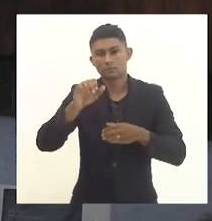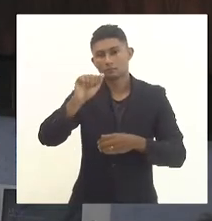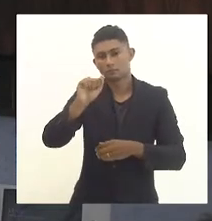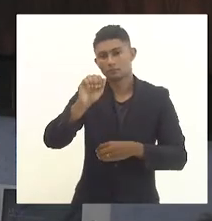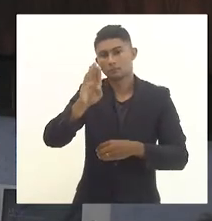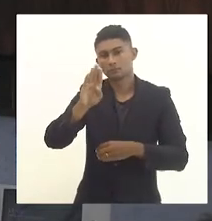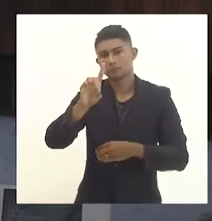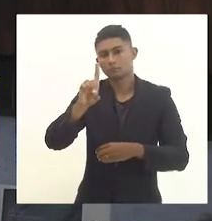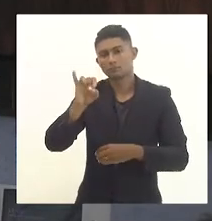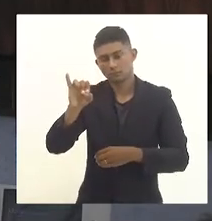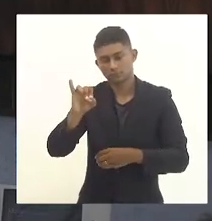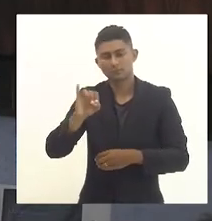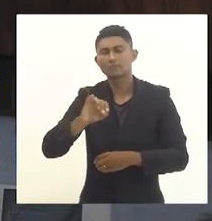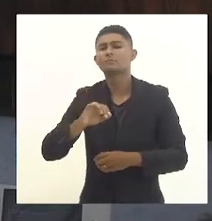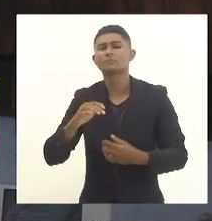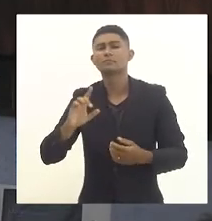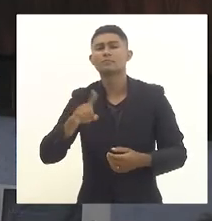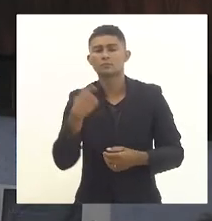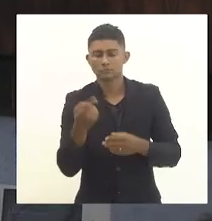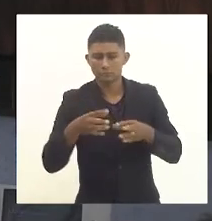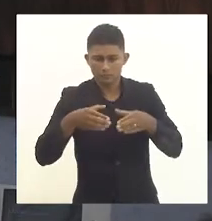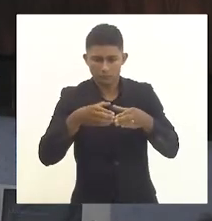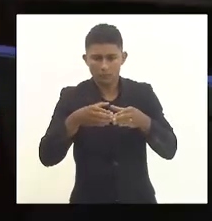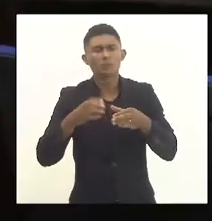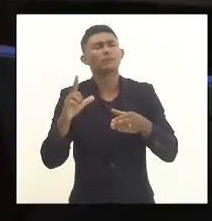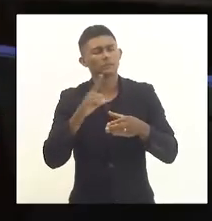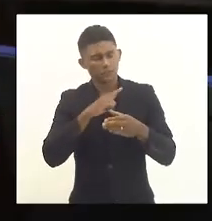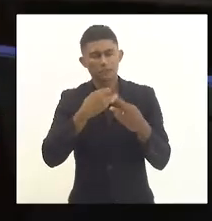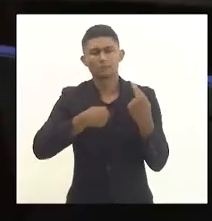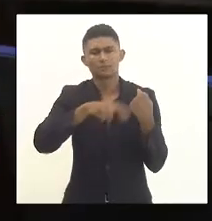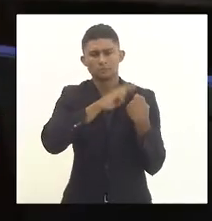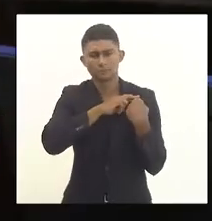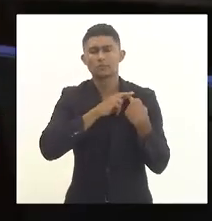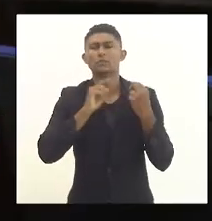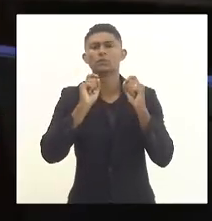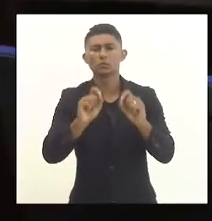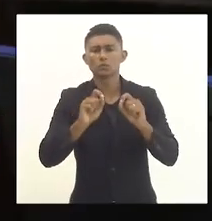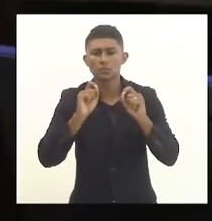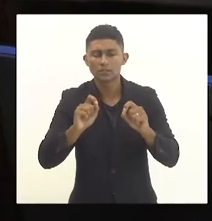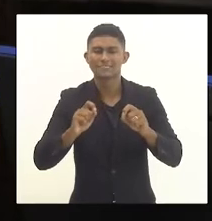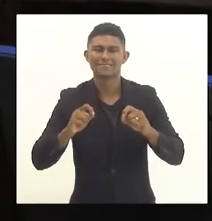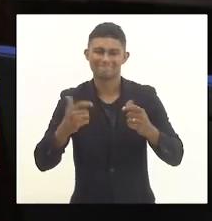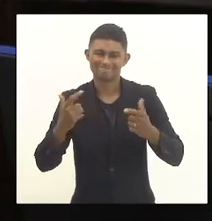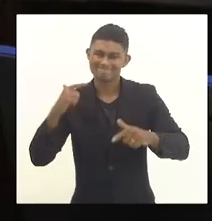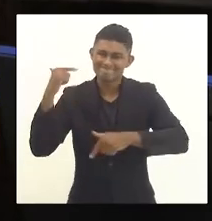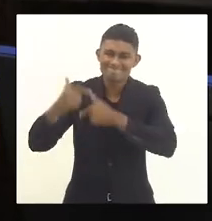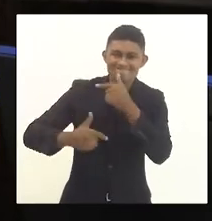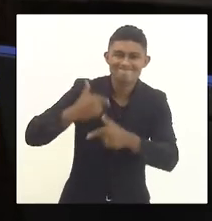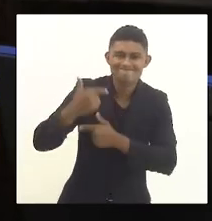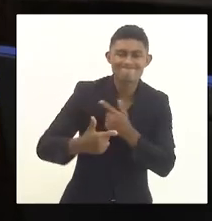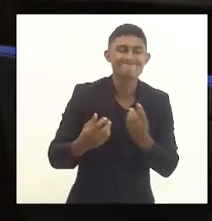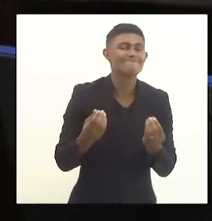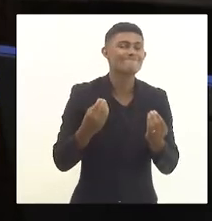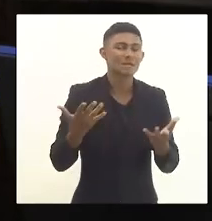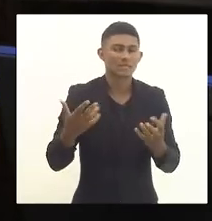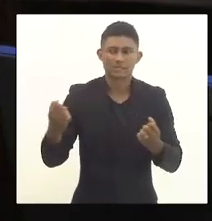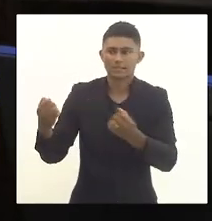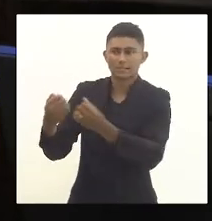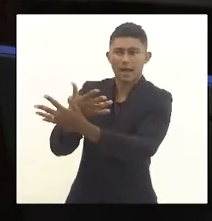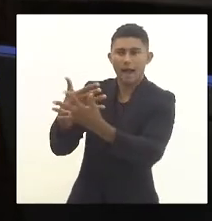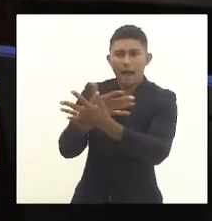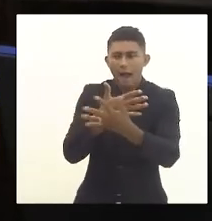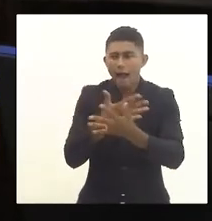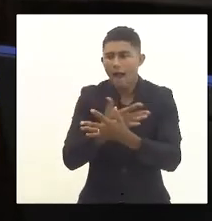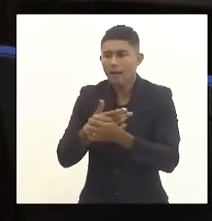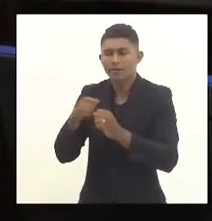BDI, deputado, nós temos o nosso dever é de trabalhar para que os municípios brasileiros consigam, cada um, obviamente, ao